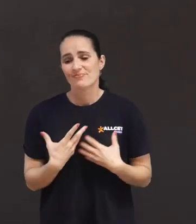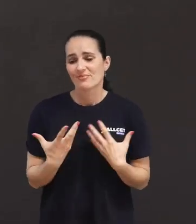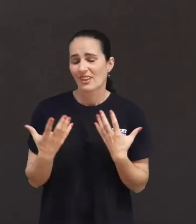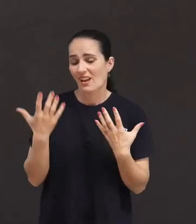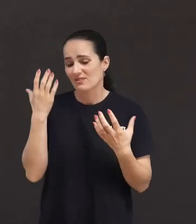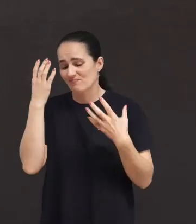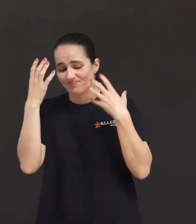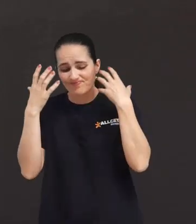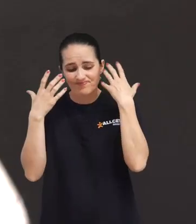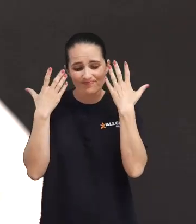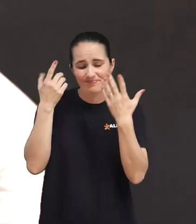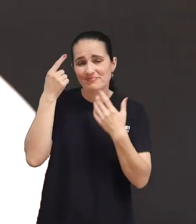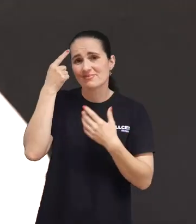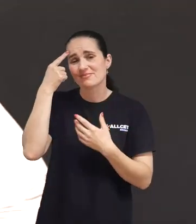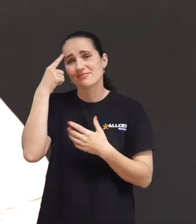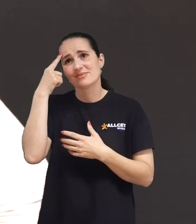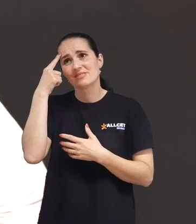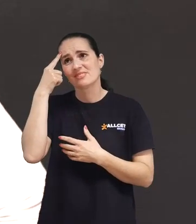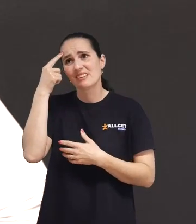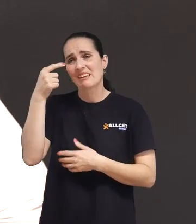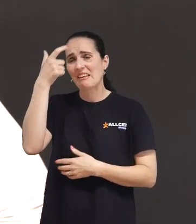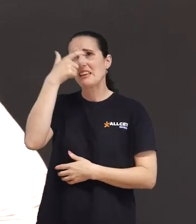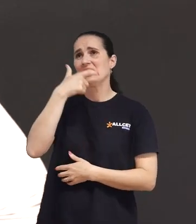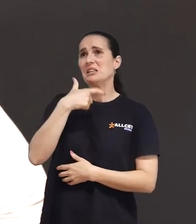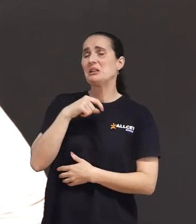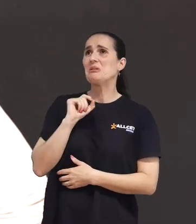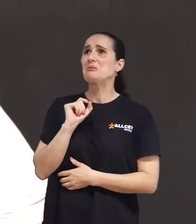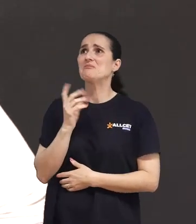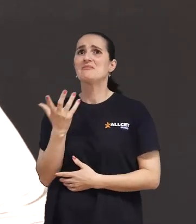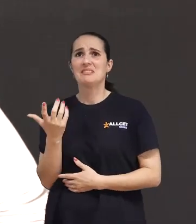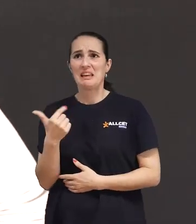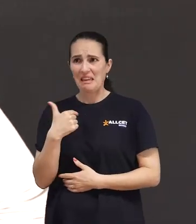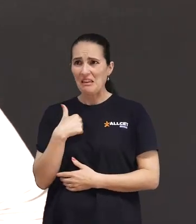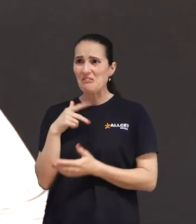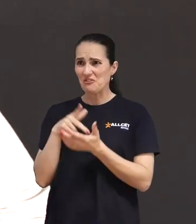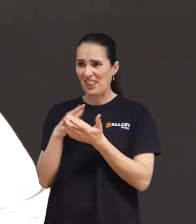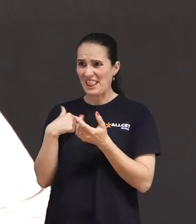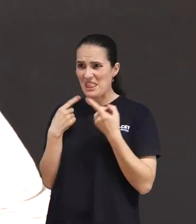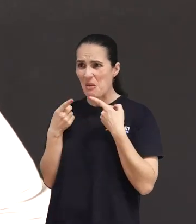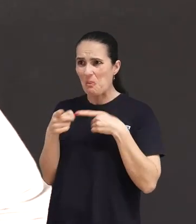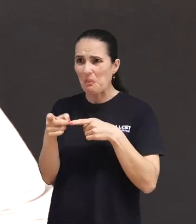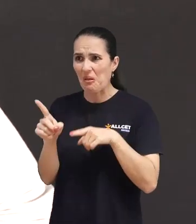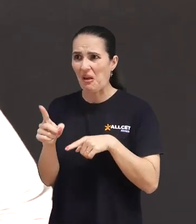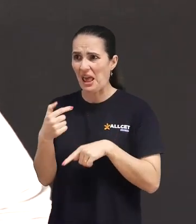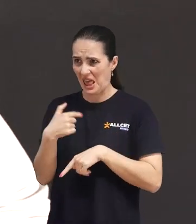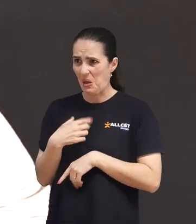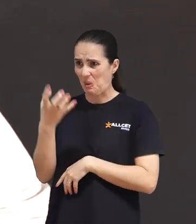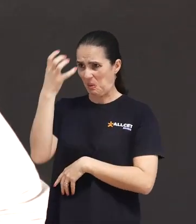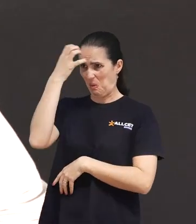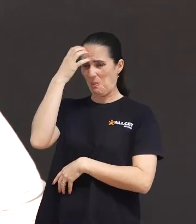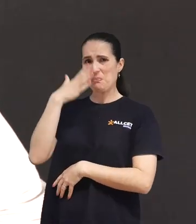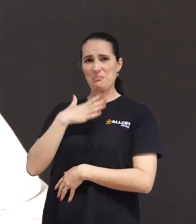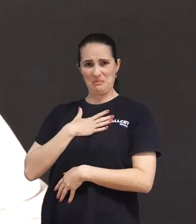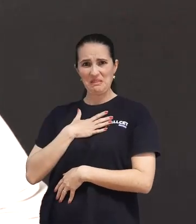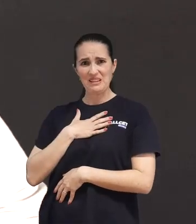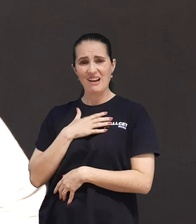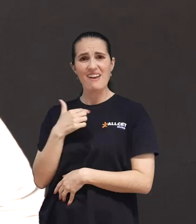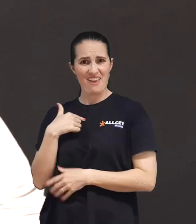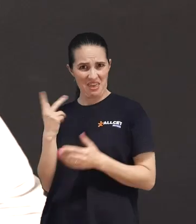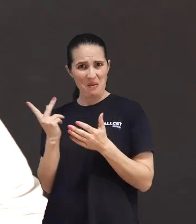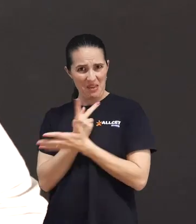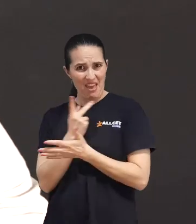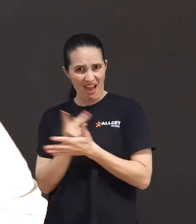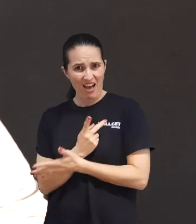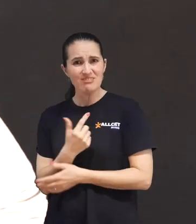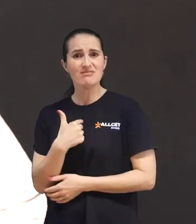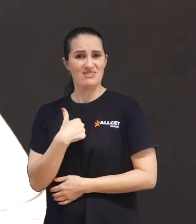perdida, porque você fica pensando, quem sou eu? Realmente foi eu que provoquei tudo isso? Foi eu que fiz tudo isso?